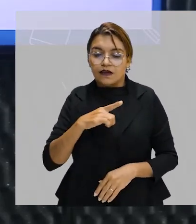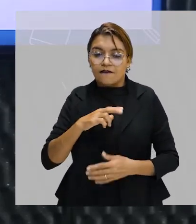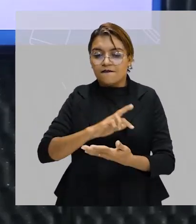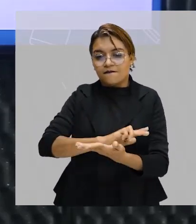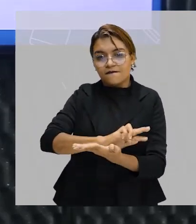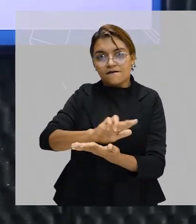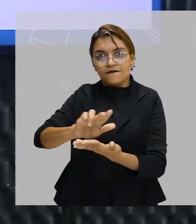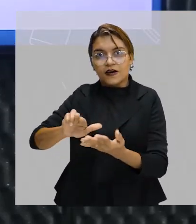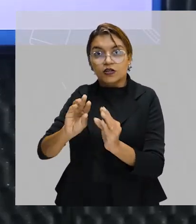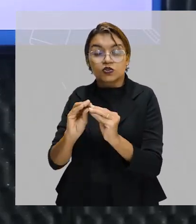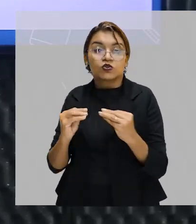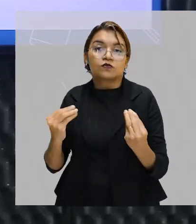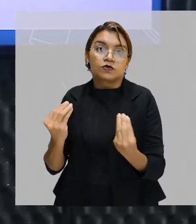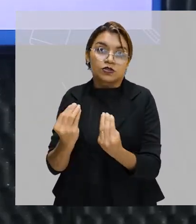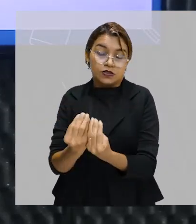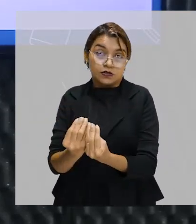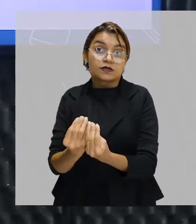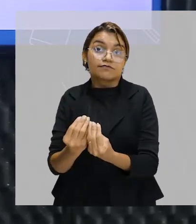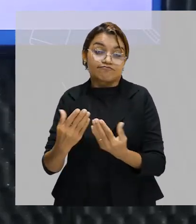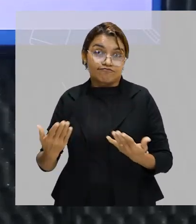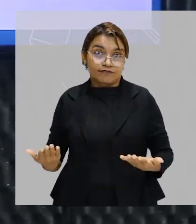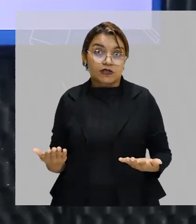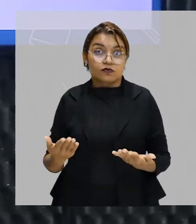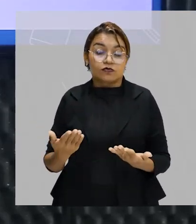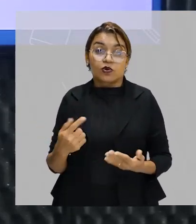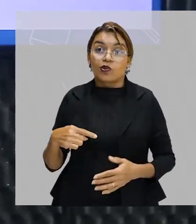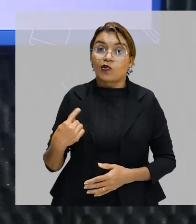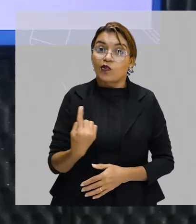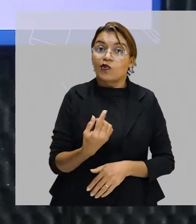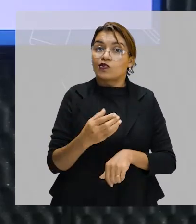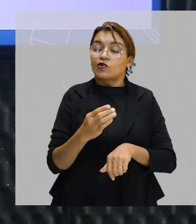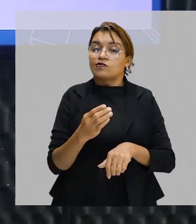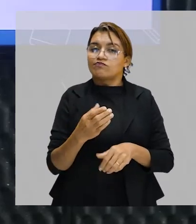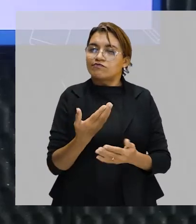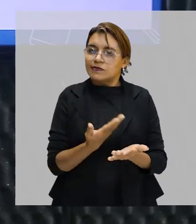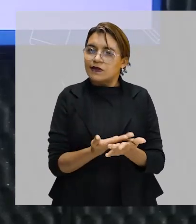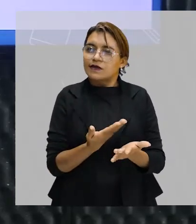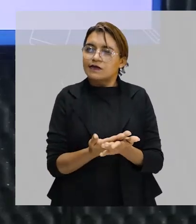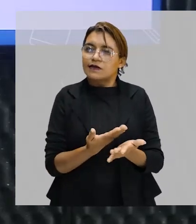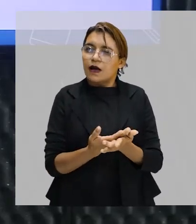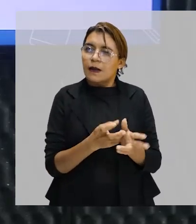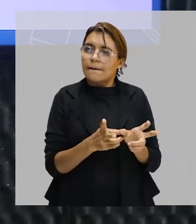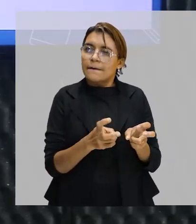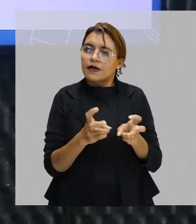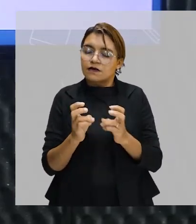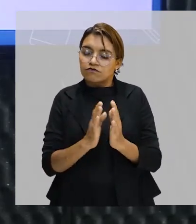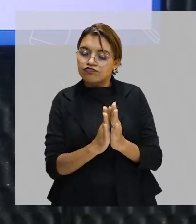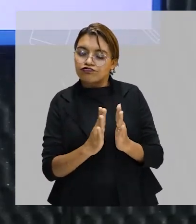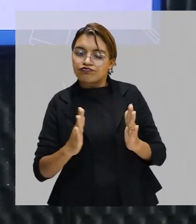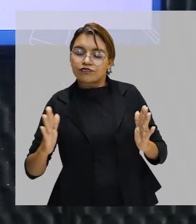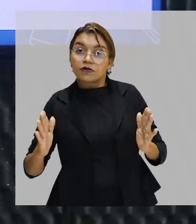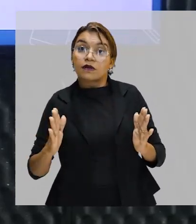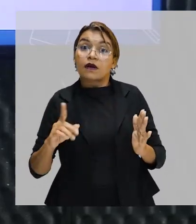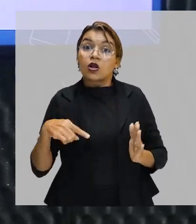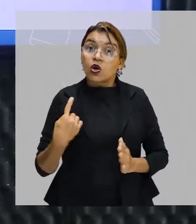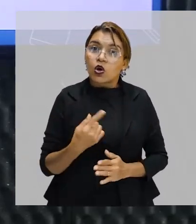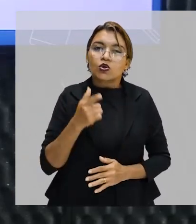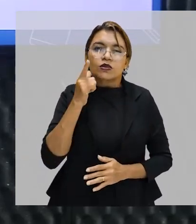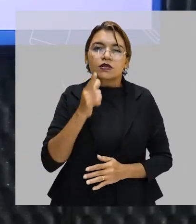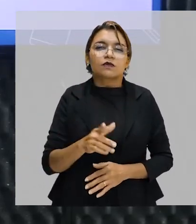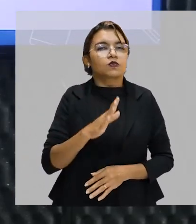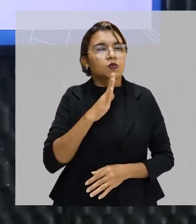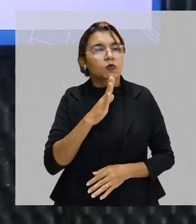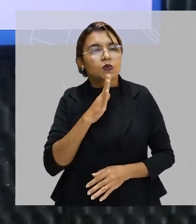muitas substâncias e ao longo do nosso curso, você vai perceber, nós vamos conseguir reconhecer